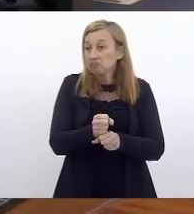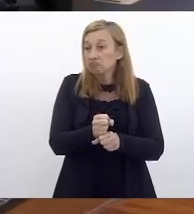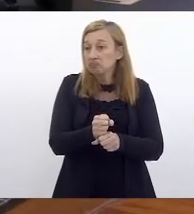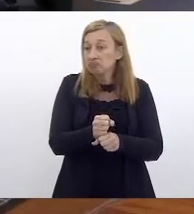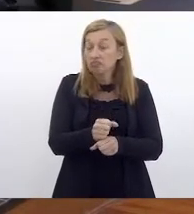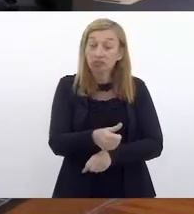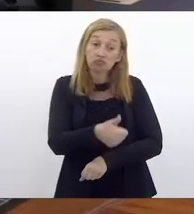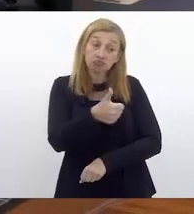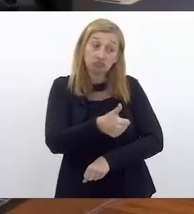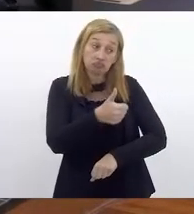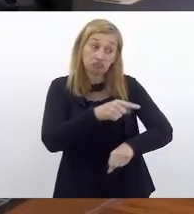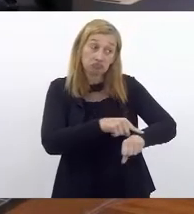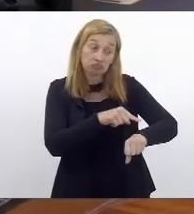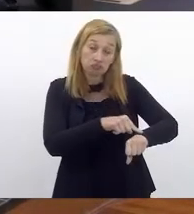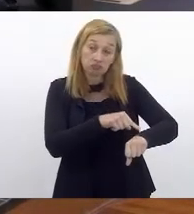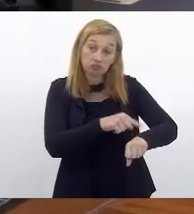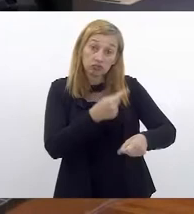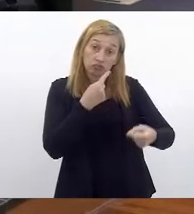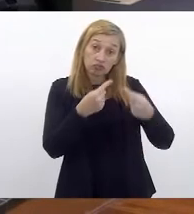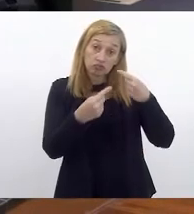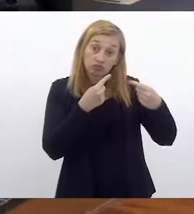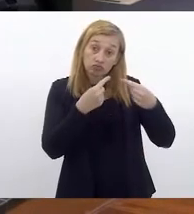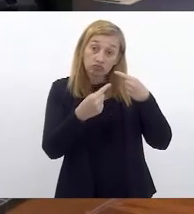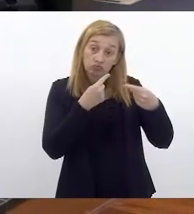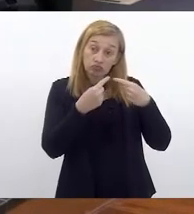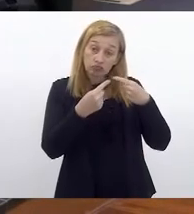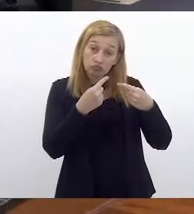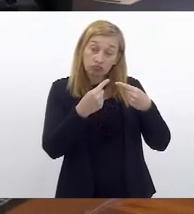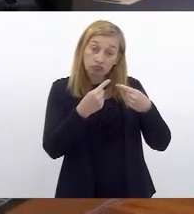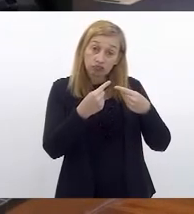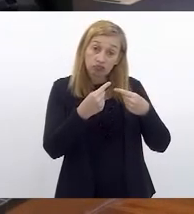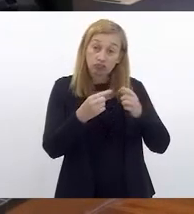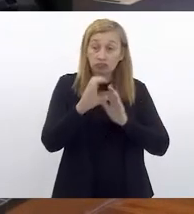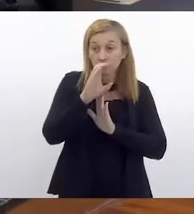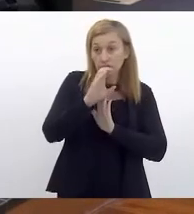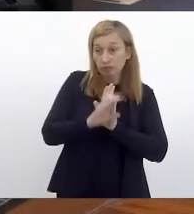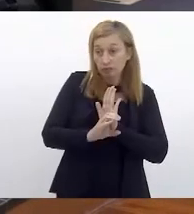Num primeiro momento, quando a gente discutiu a emenda constitucional,